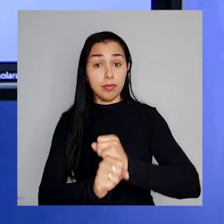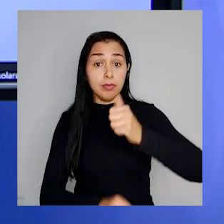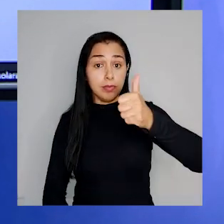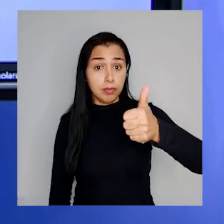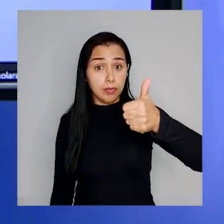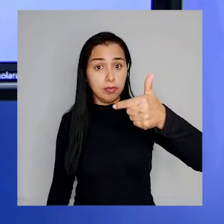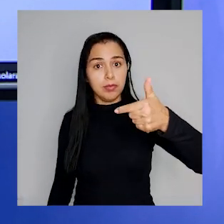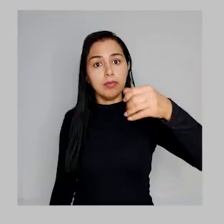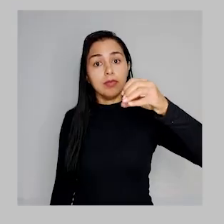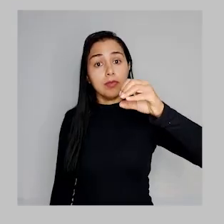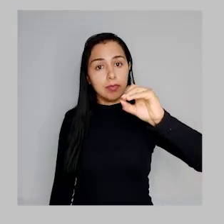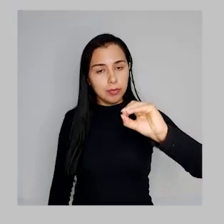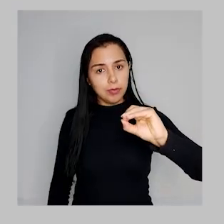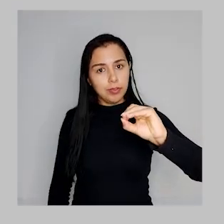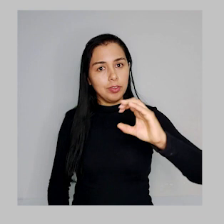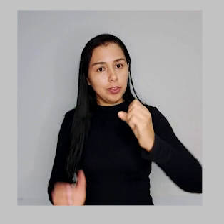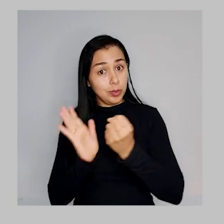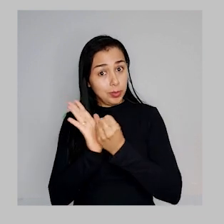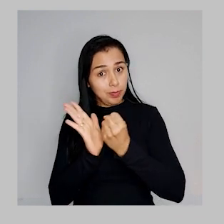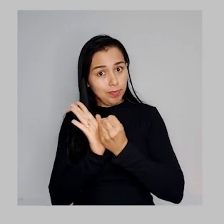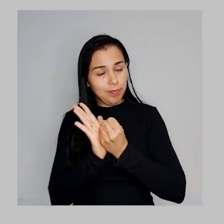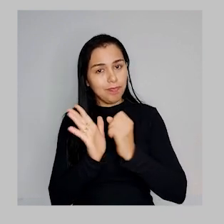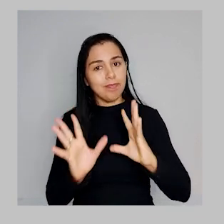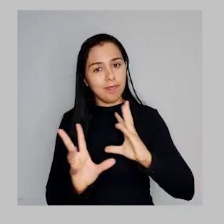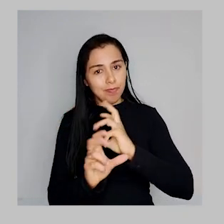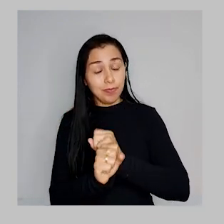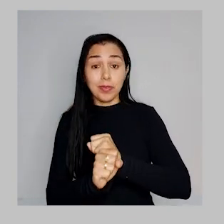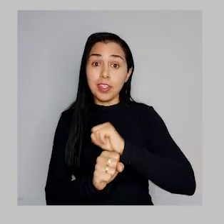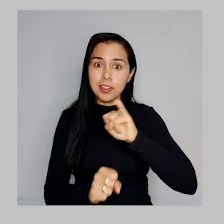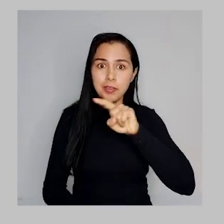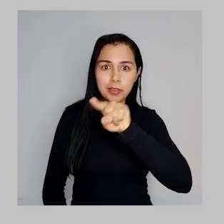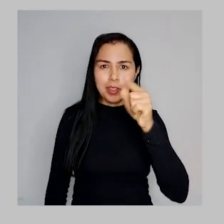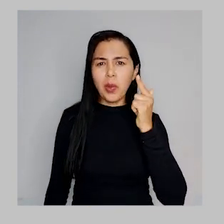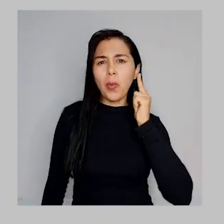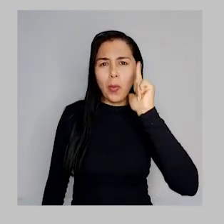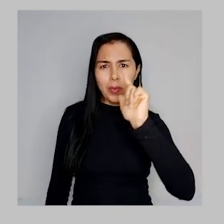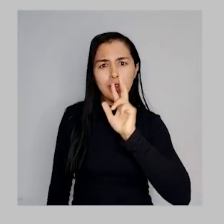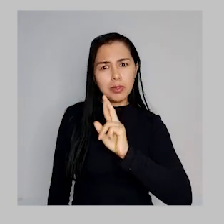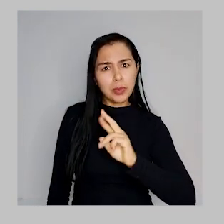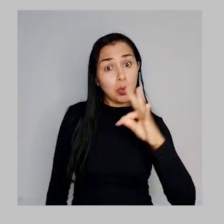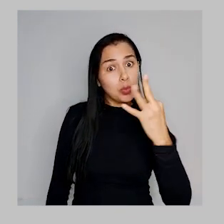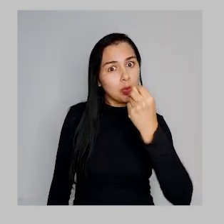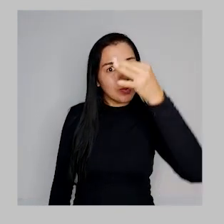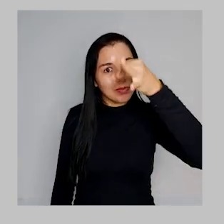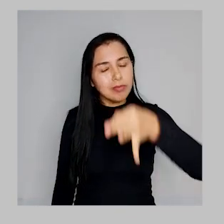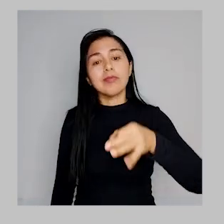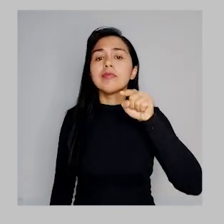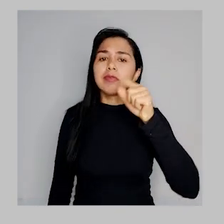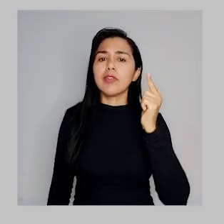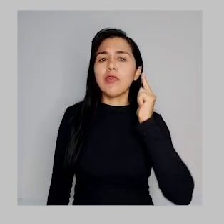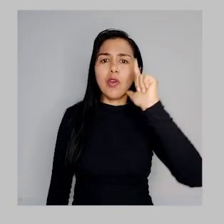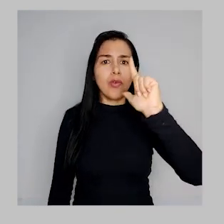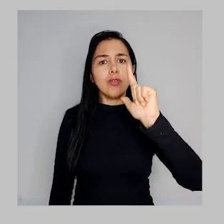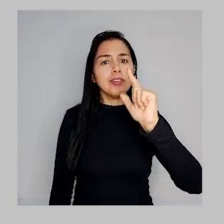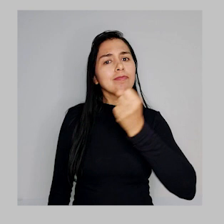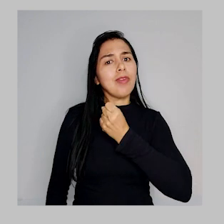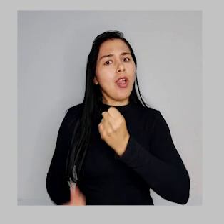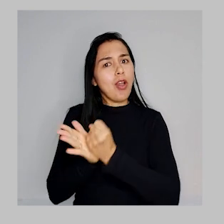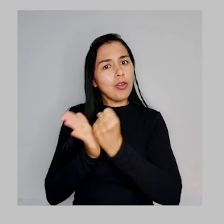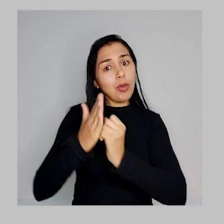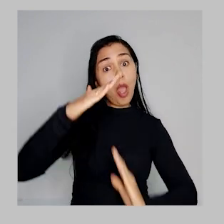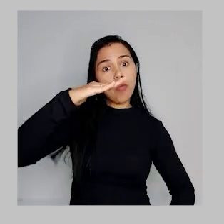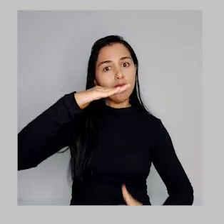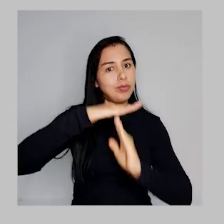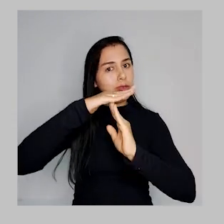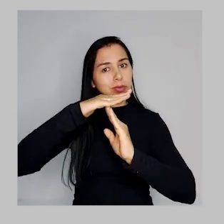20 pontos. E aí vai somar um total de 120 pontos. Se você conseguir responder todas